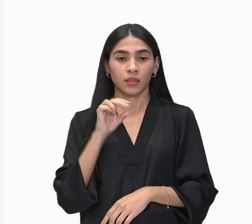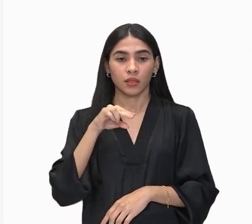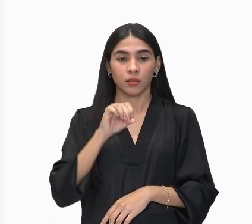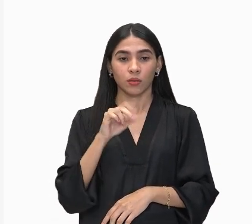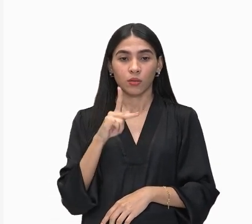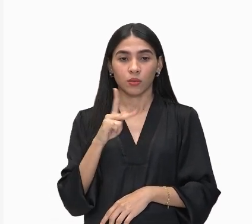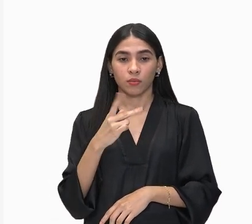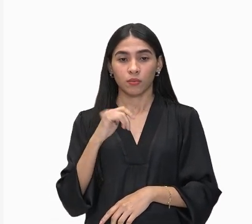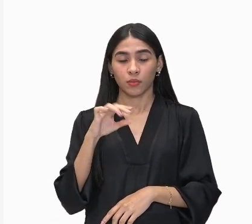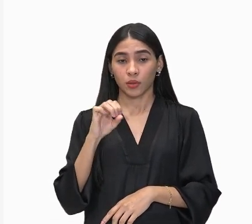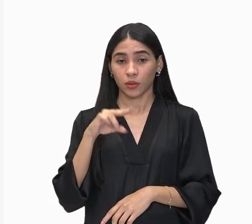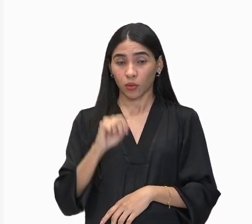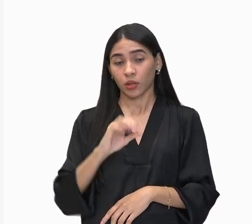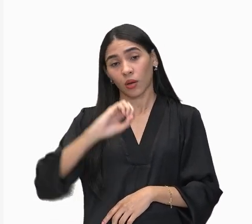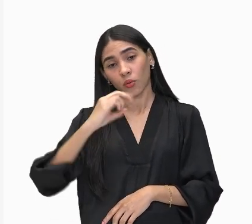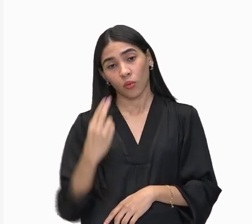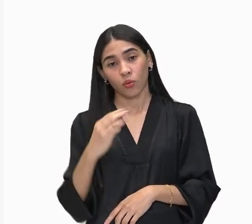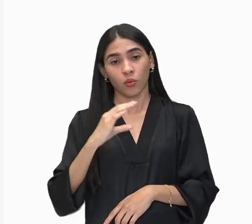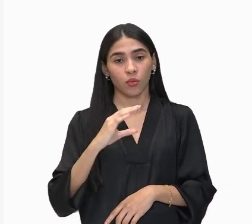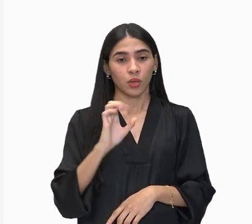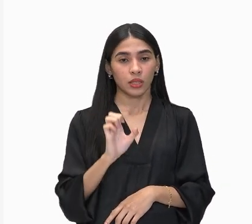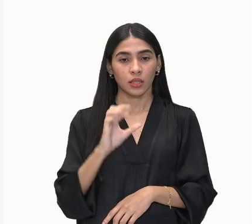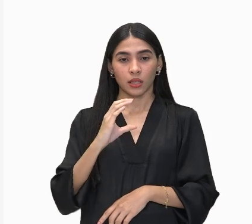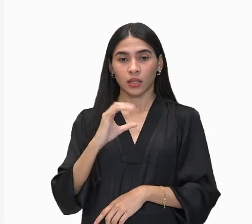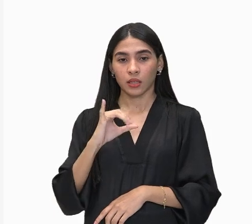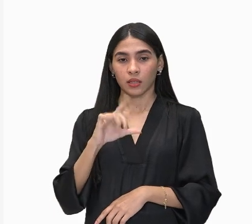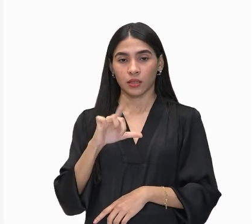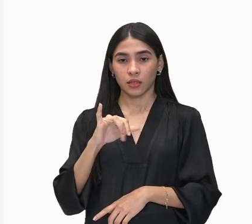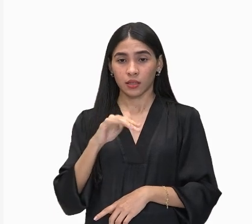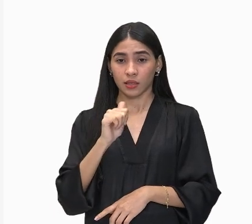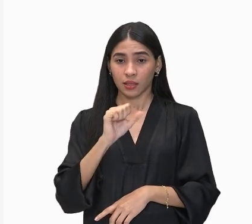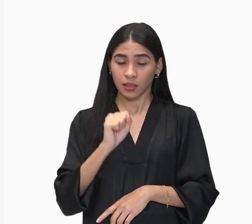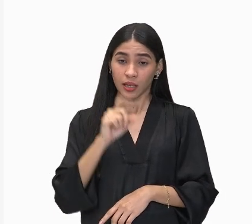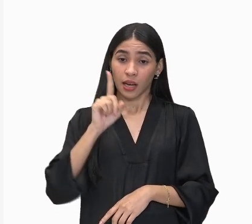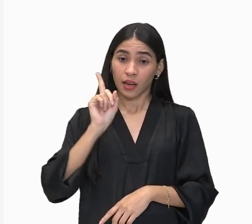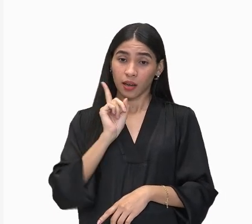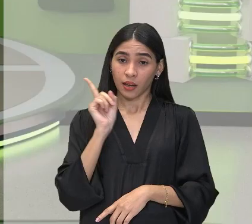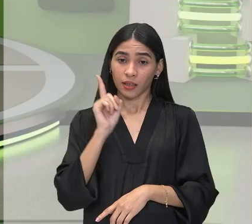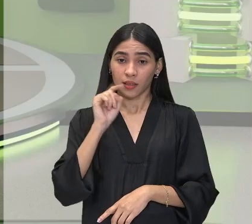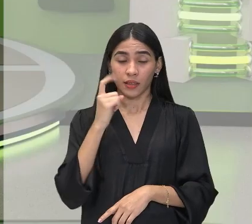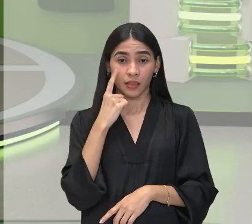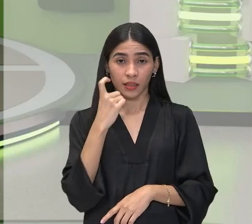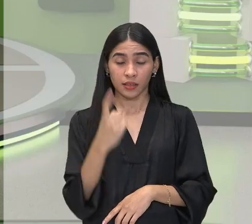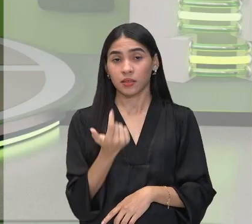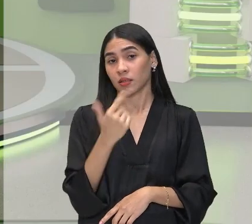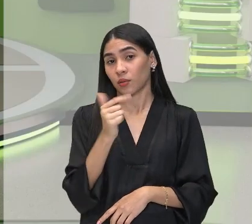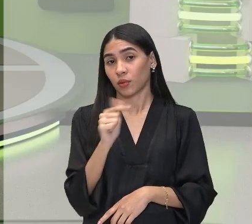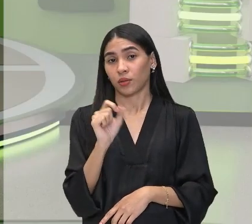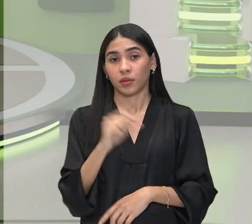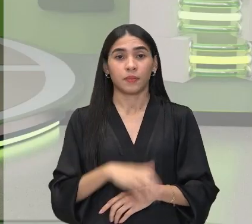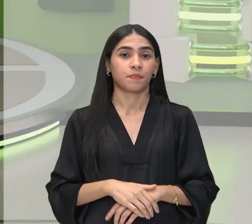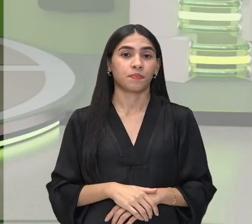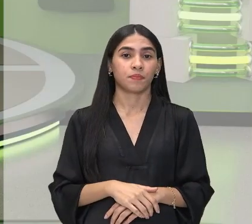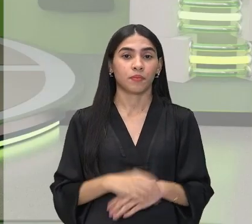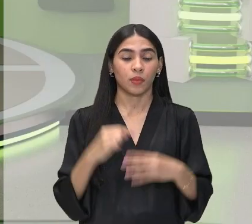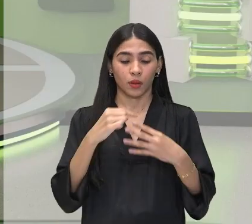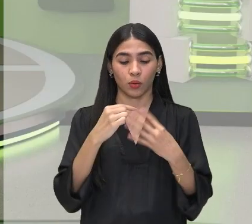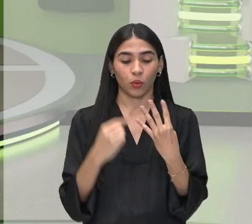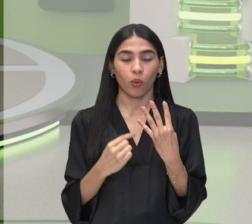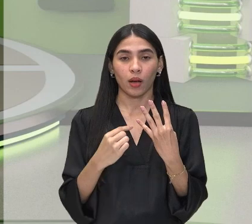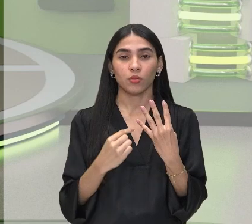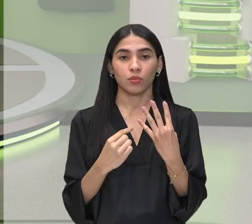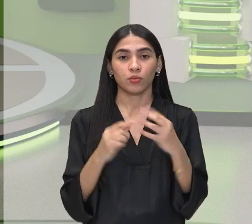Gimnophiona, cecílias, e é interessante que elas não apresentam os 4 membros, né?